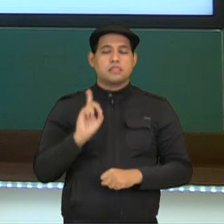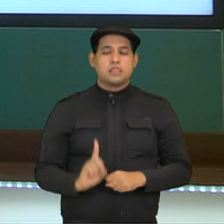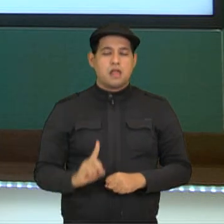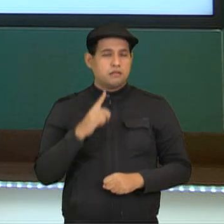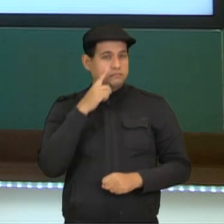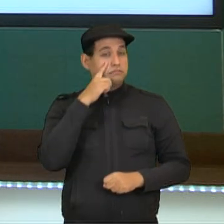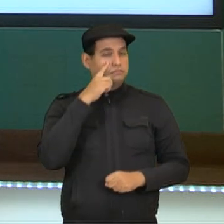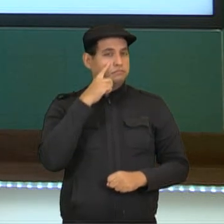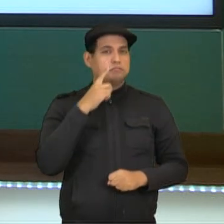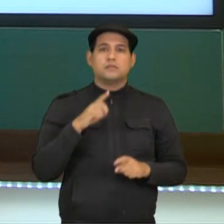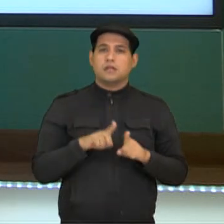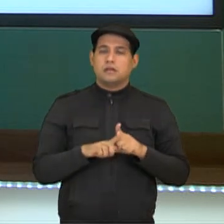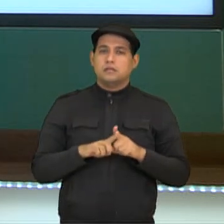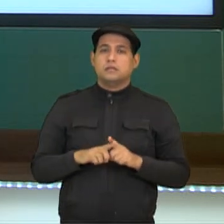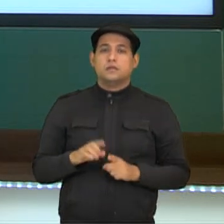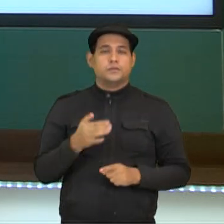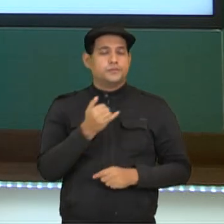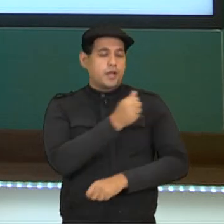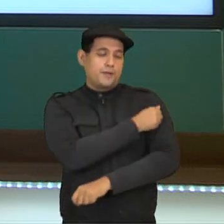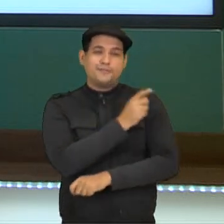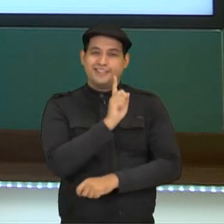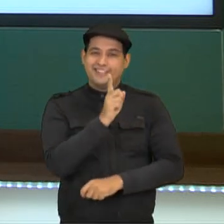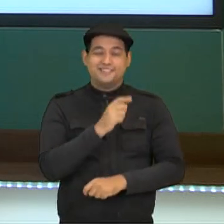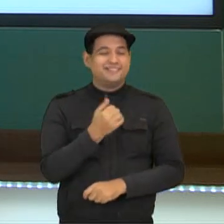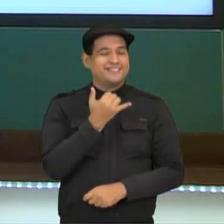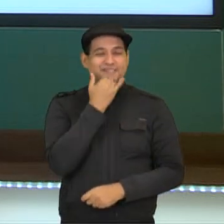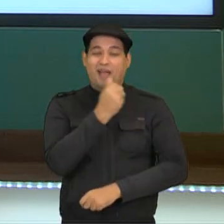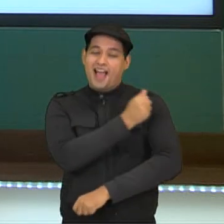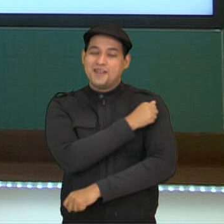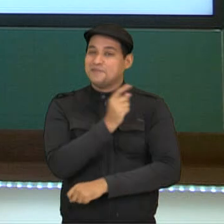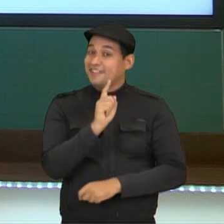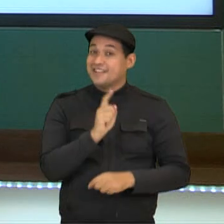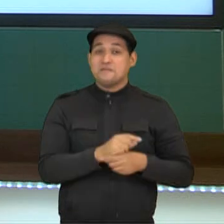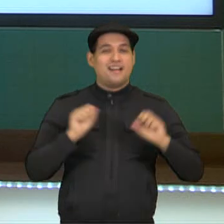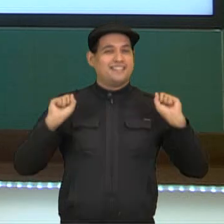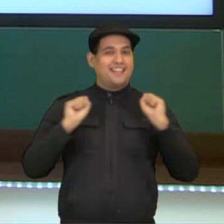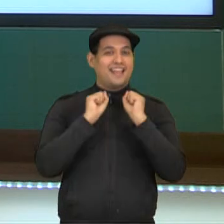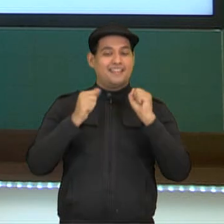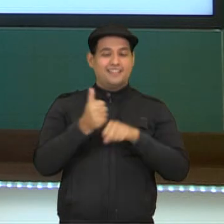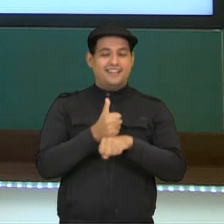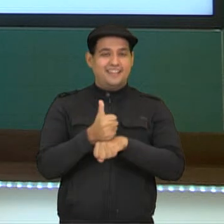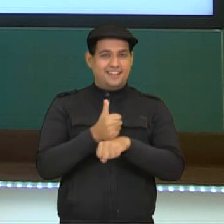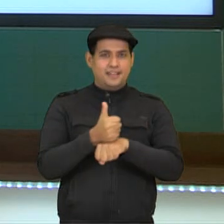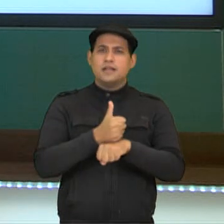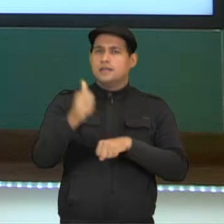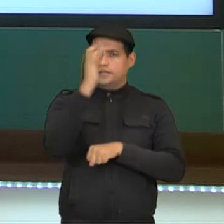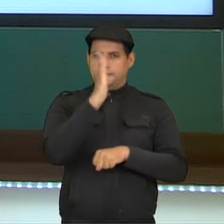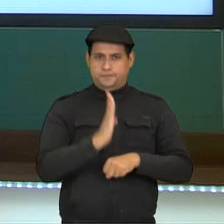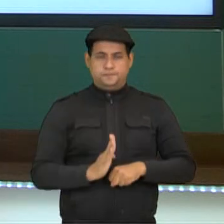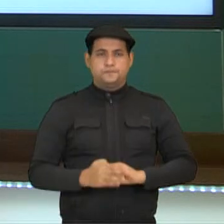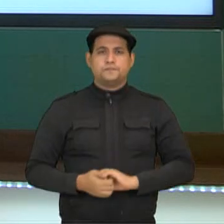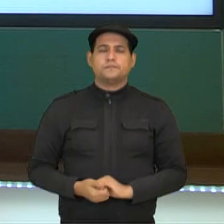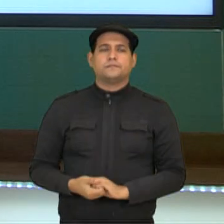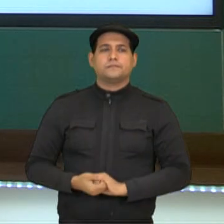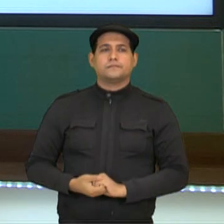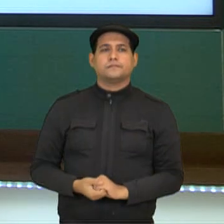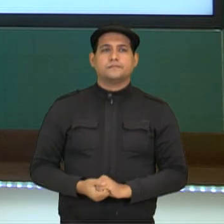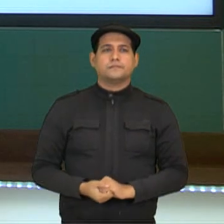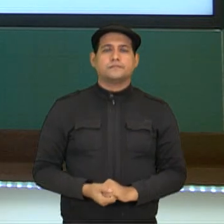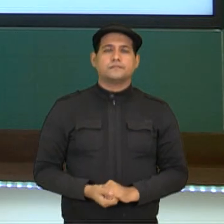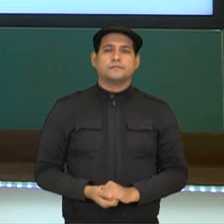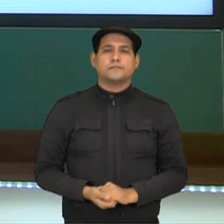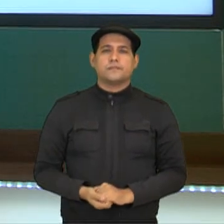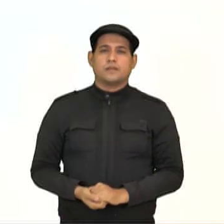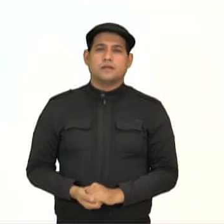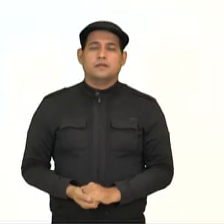visual, de uma aluna não, perdão, de uma atleta, né? Uma atleta deficiente visual, uma atleta brasileira.